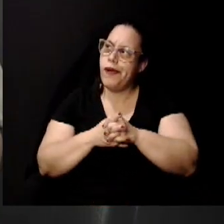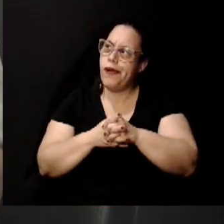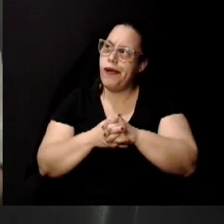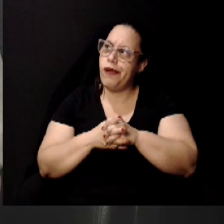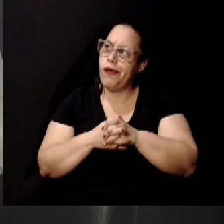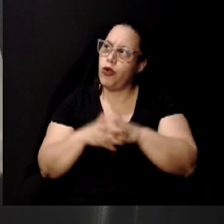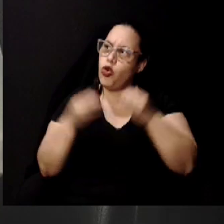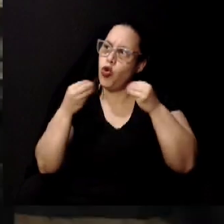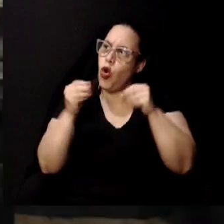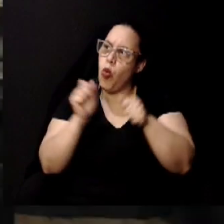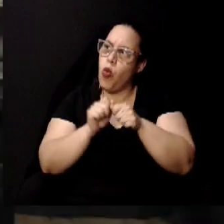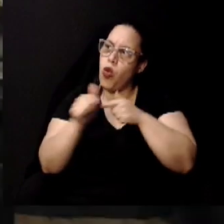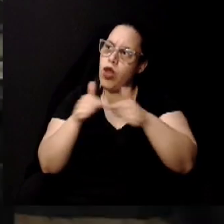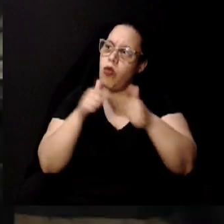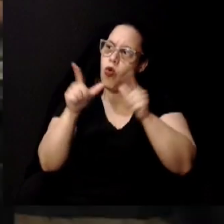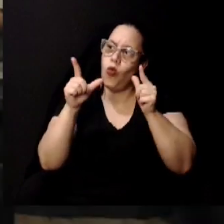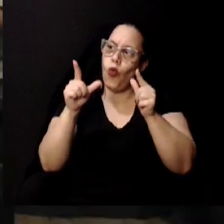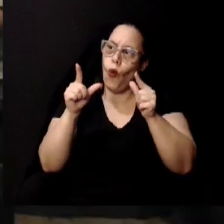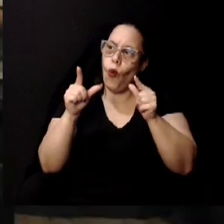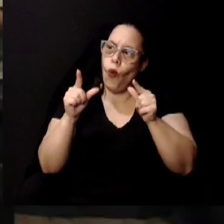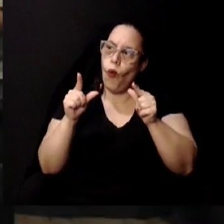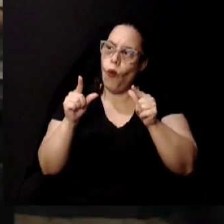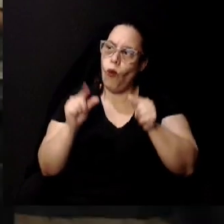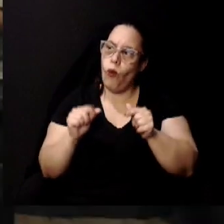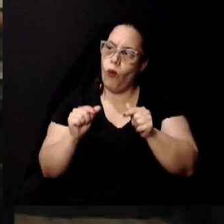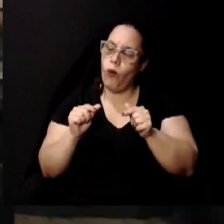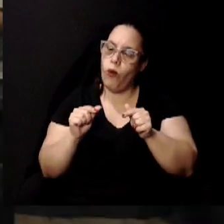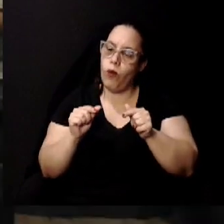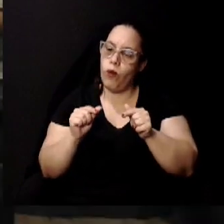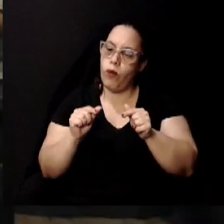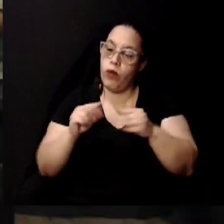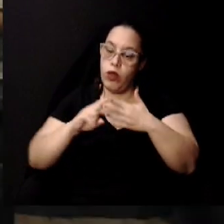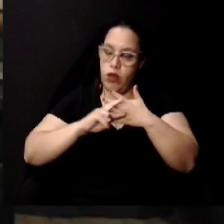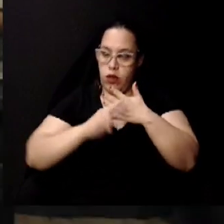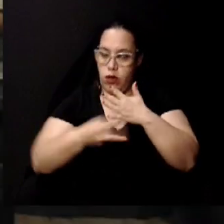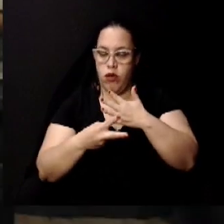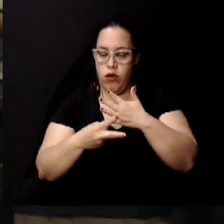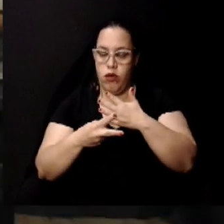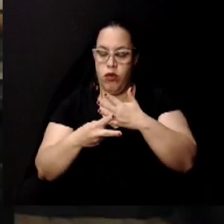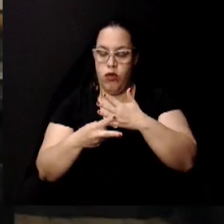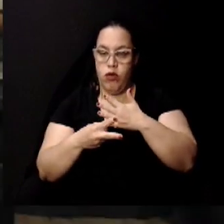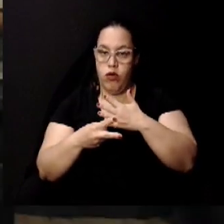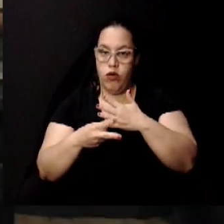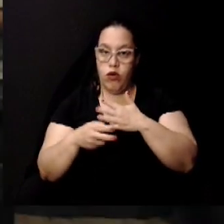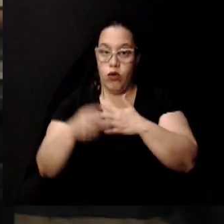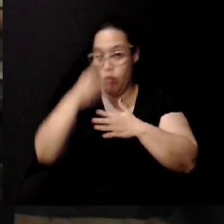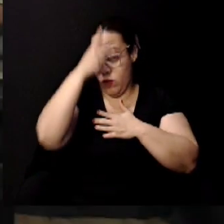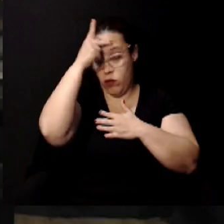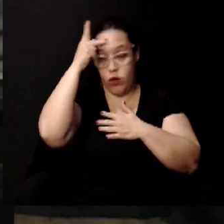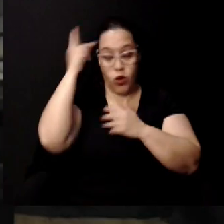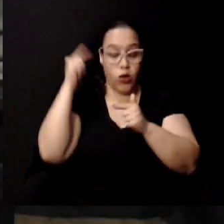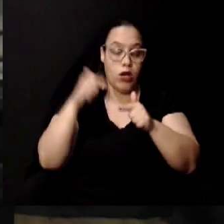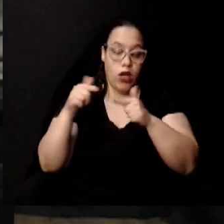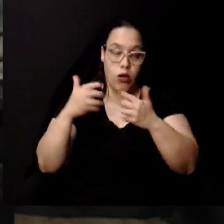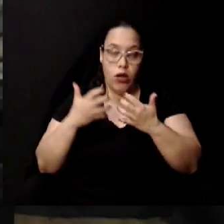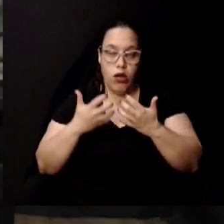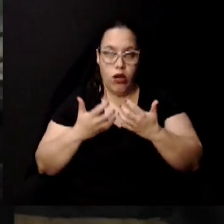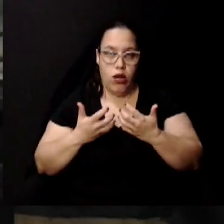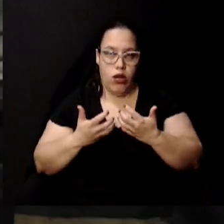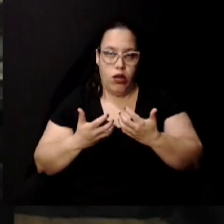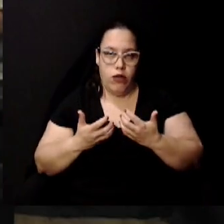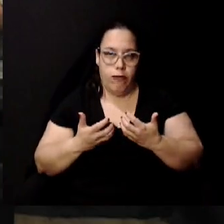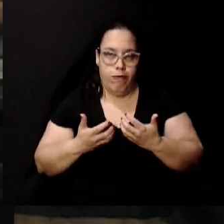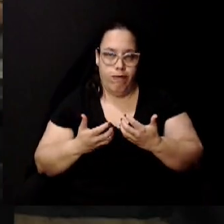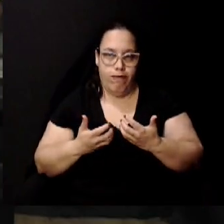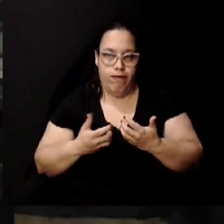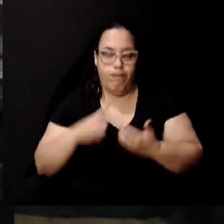já diminuem o impacto sobre o trabalhador, né? Então existem possibilidades de